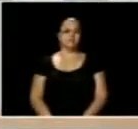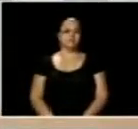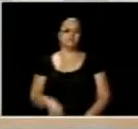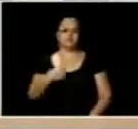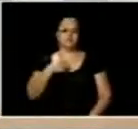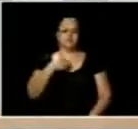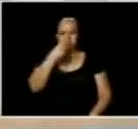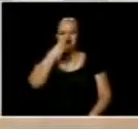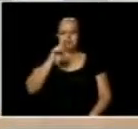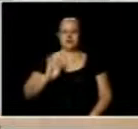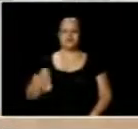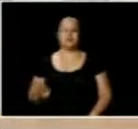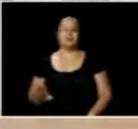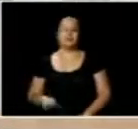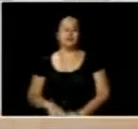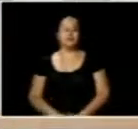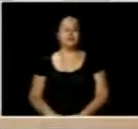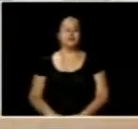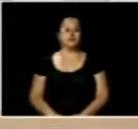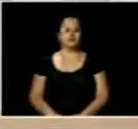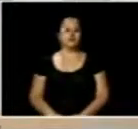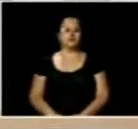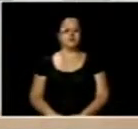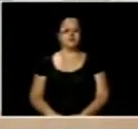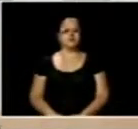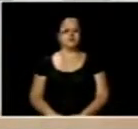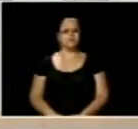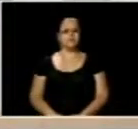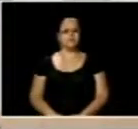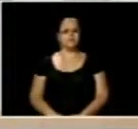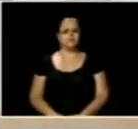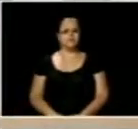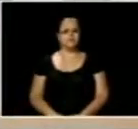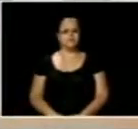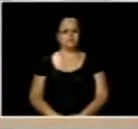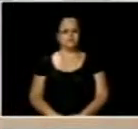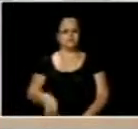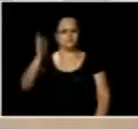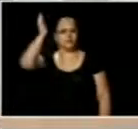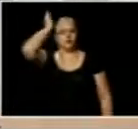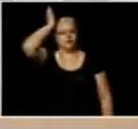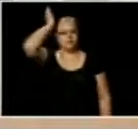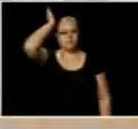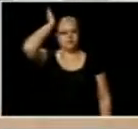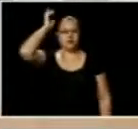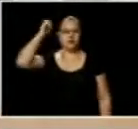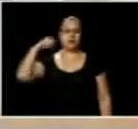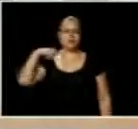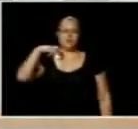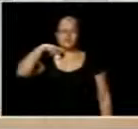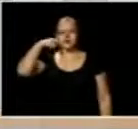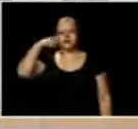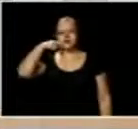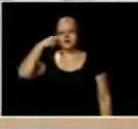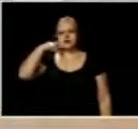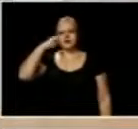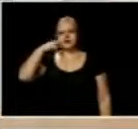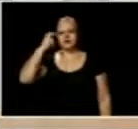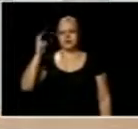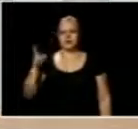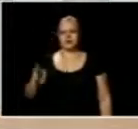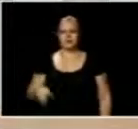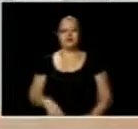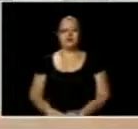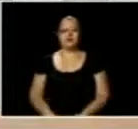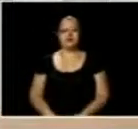fazer propaganda enganosa de um produto que nós não temos para oferecer e os taubatianos vão ficar envergonhados. Então, senhor presidente, senhores vereadores, munícipes aqui